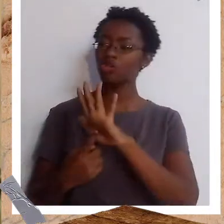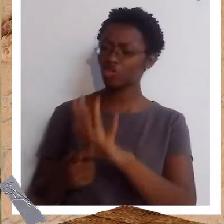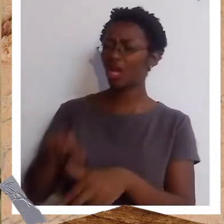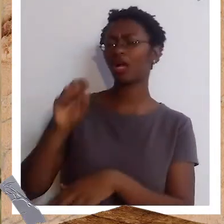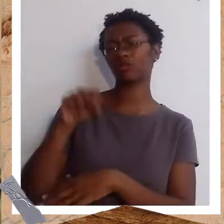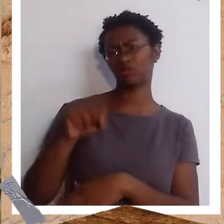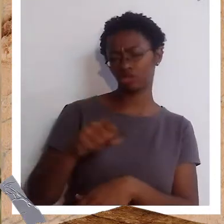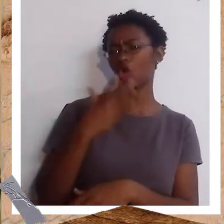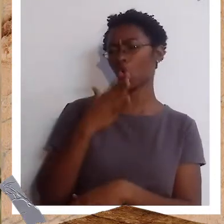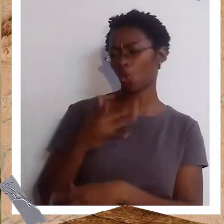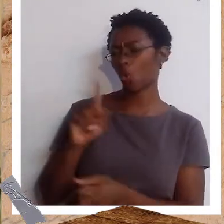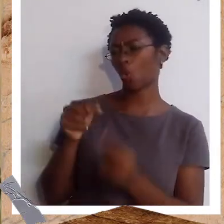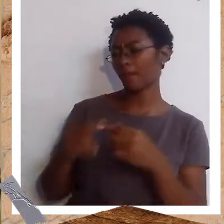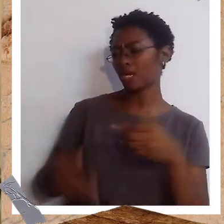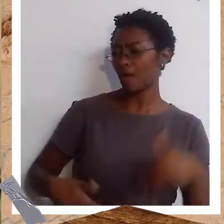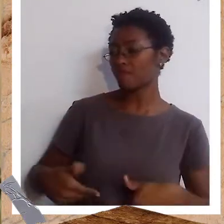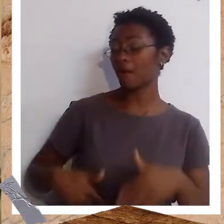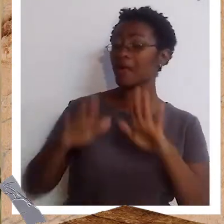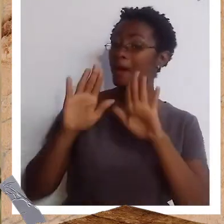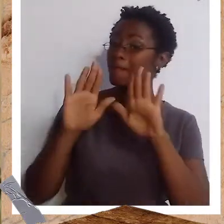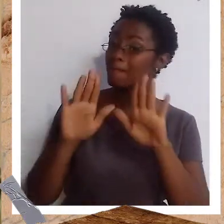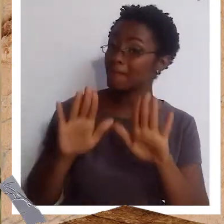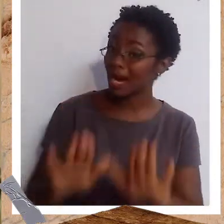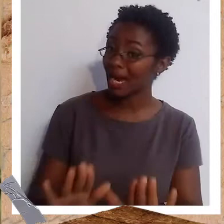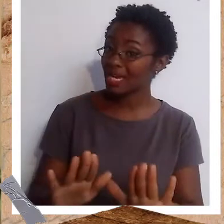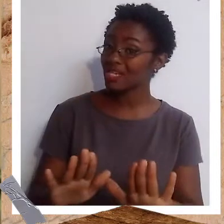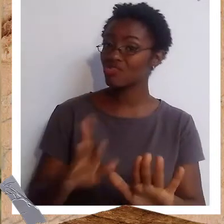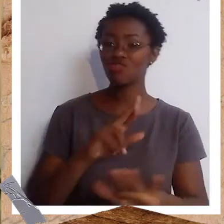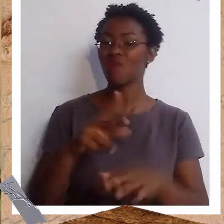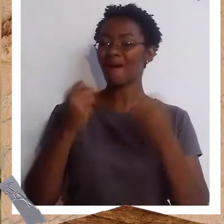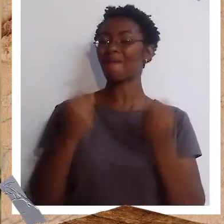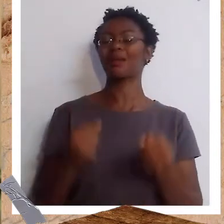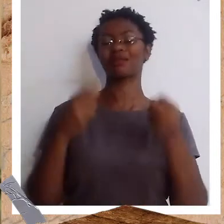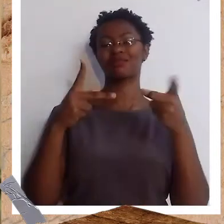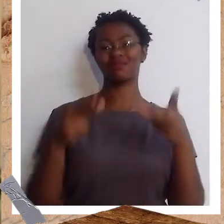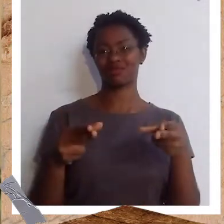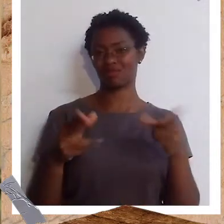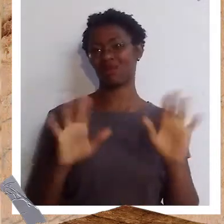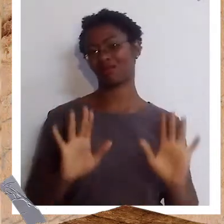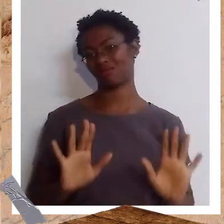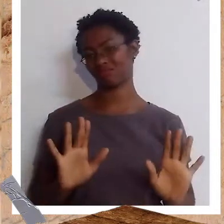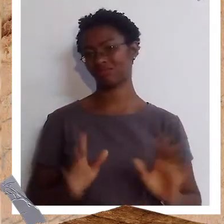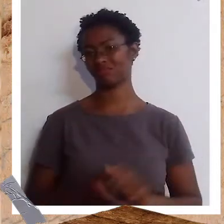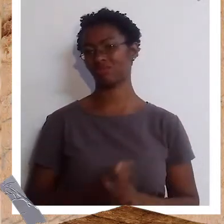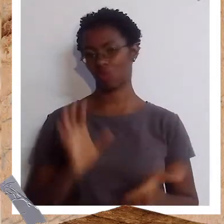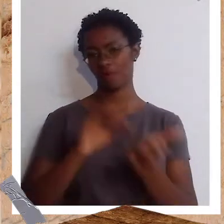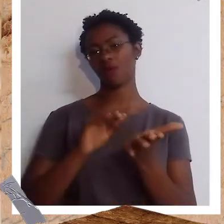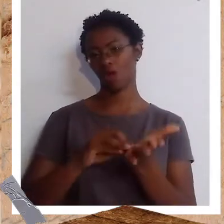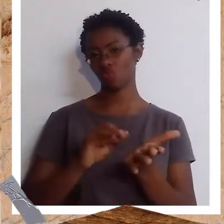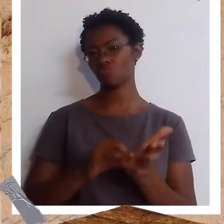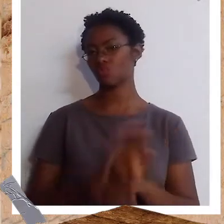imprimir, que víssemos, quem sabe, também em amarelo, a partir da leitura do livro dela.